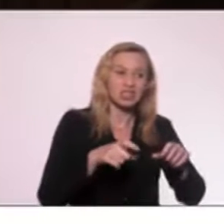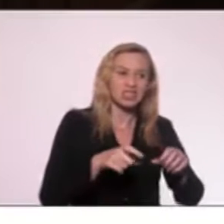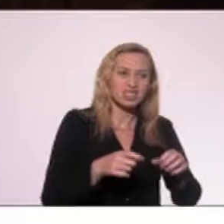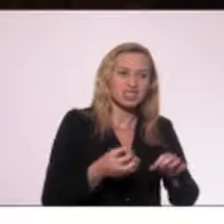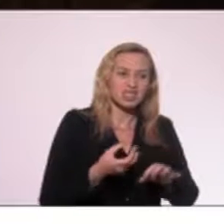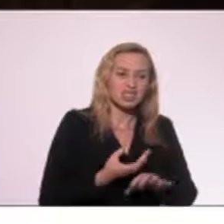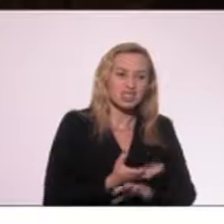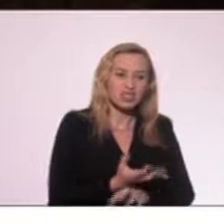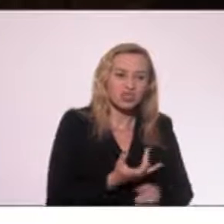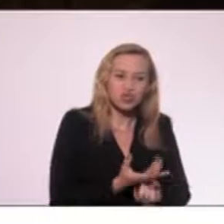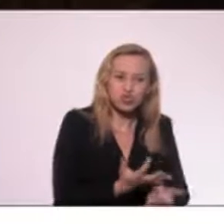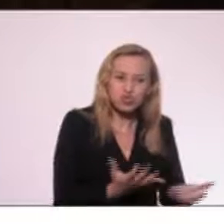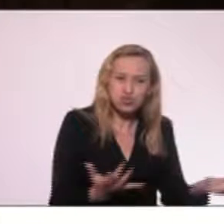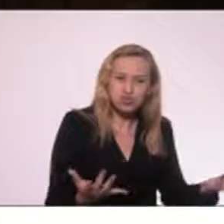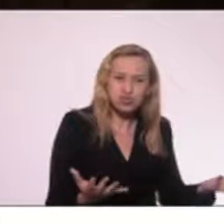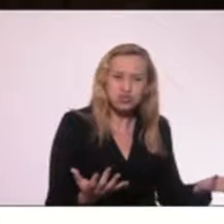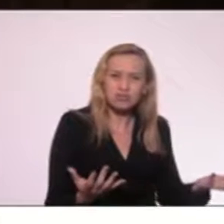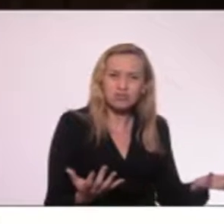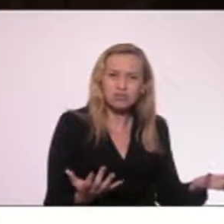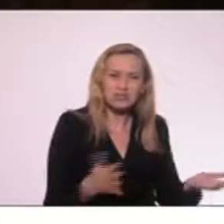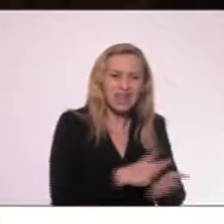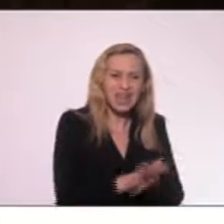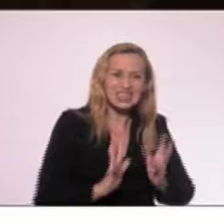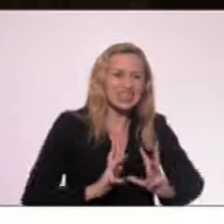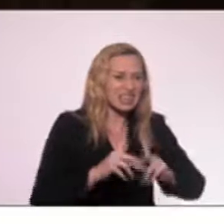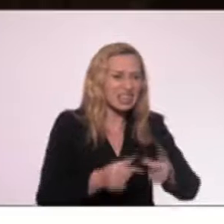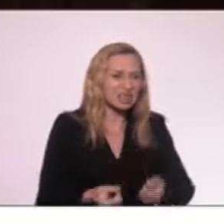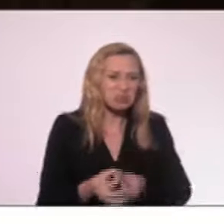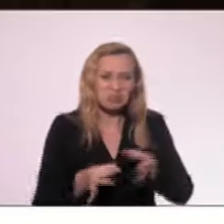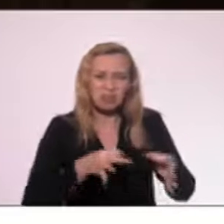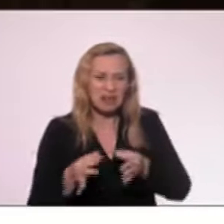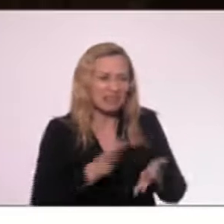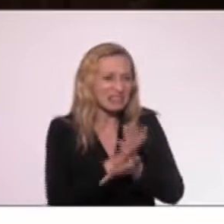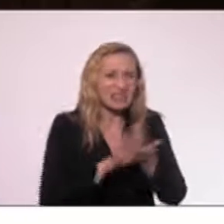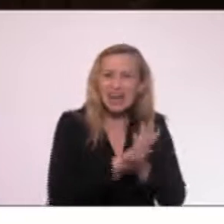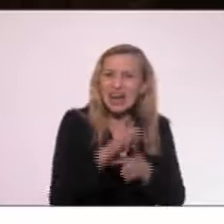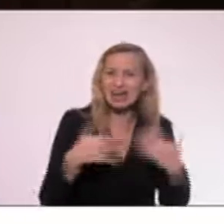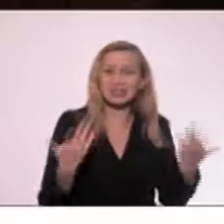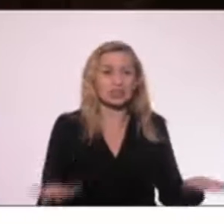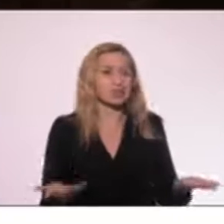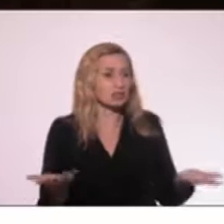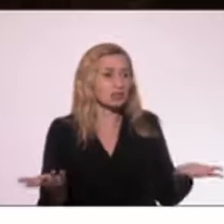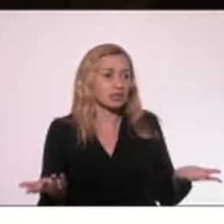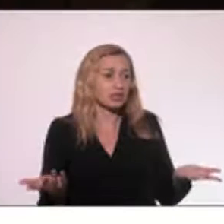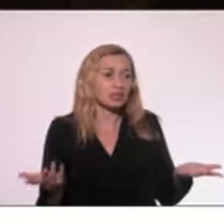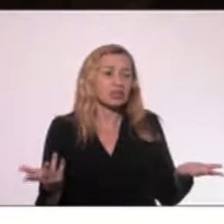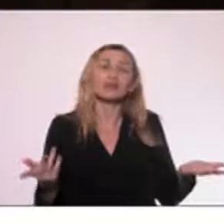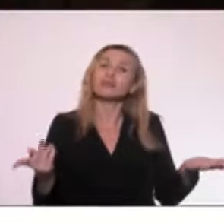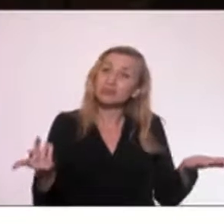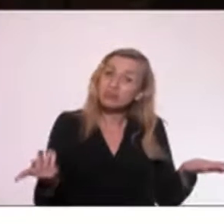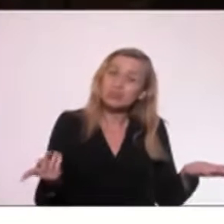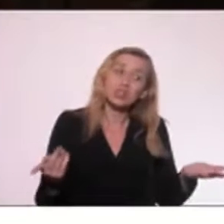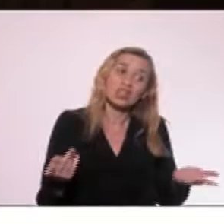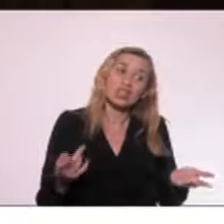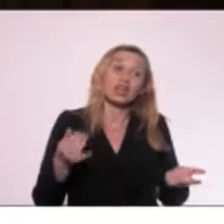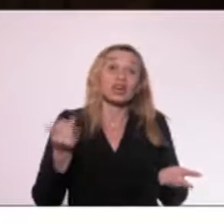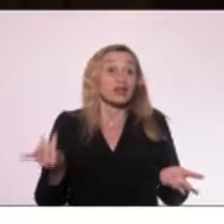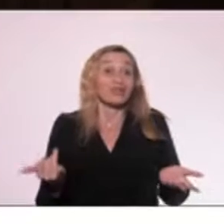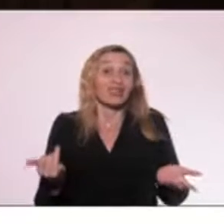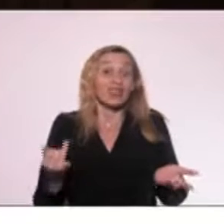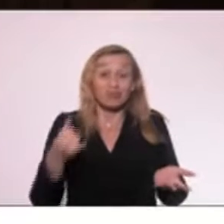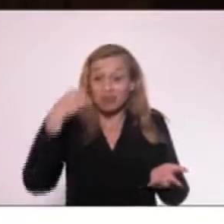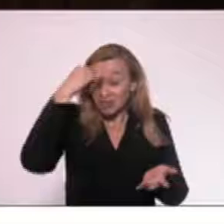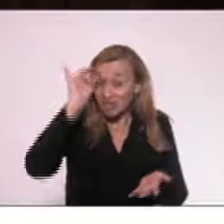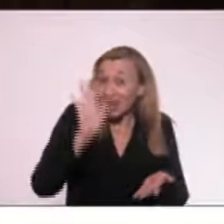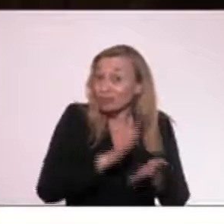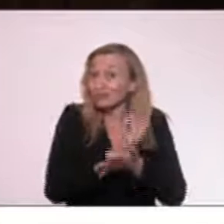vontade. Evidentemente que o sinistro acontece. Então, e